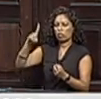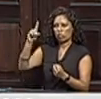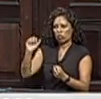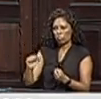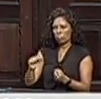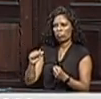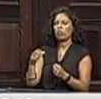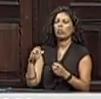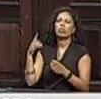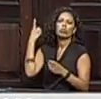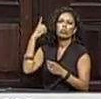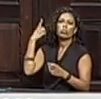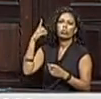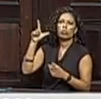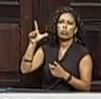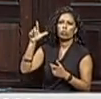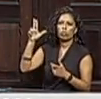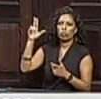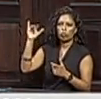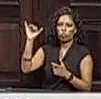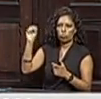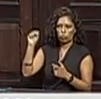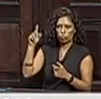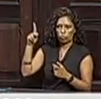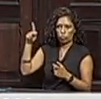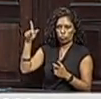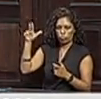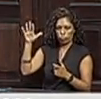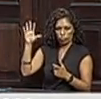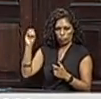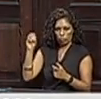Sim. Deputado doutor Julianelli.